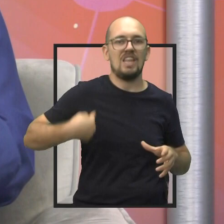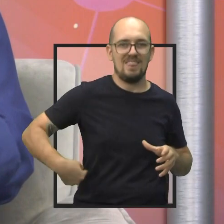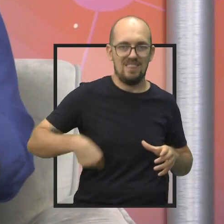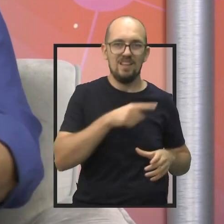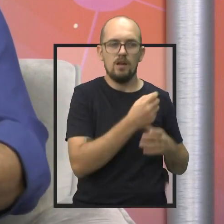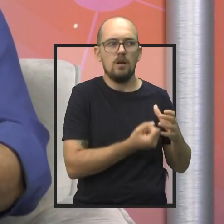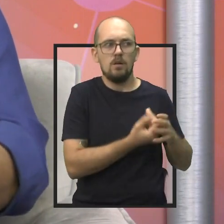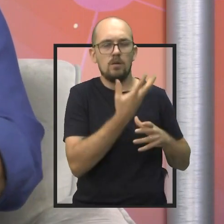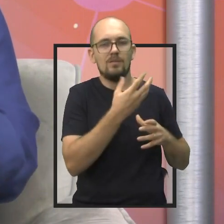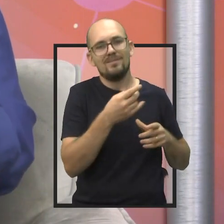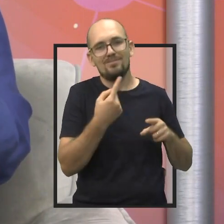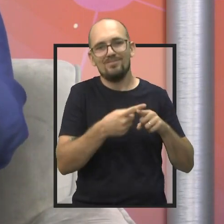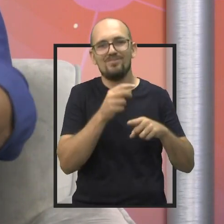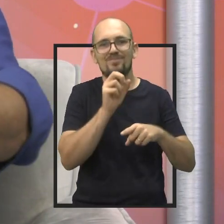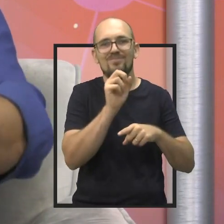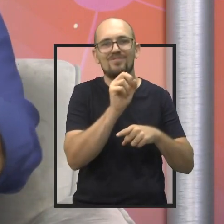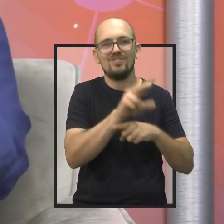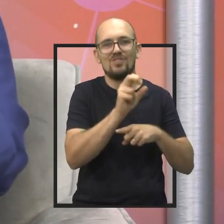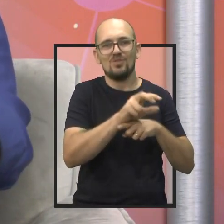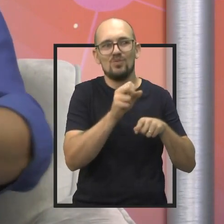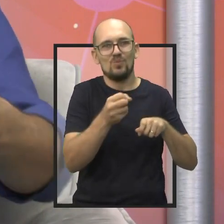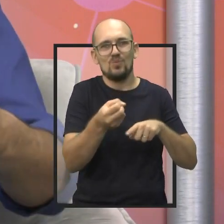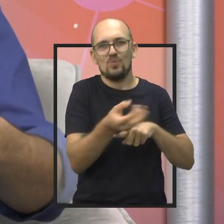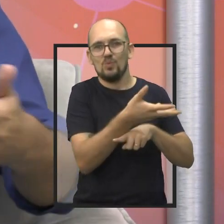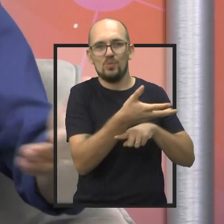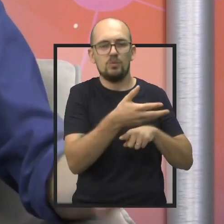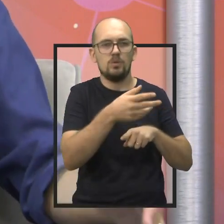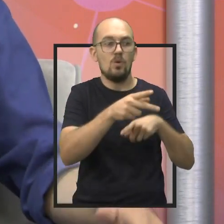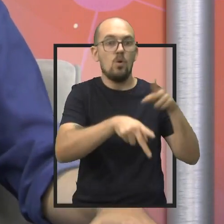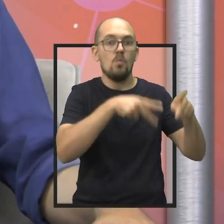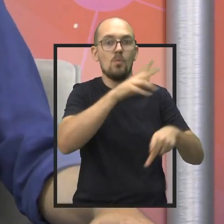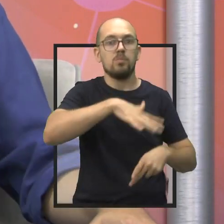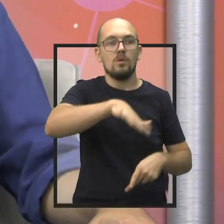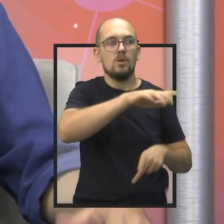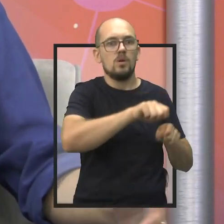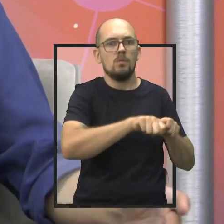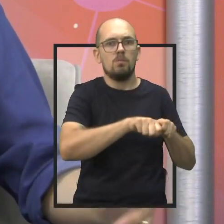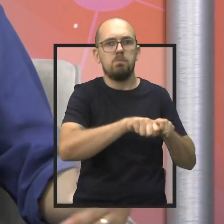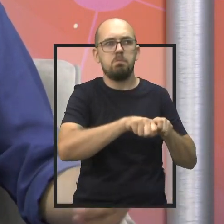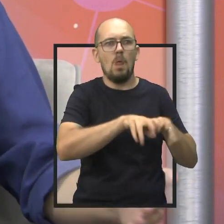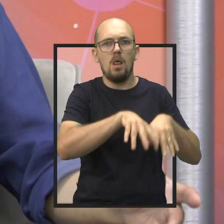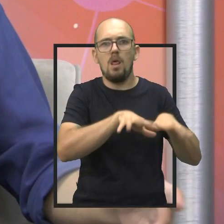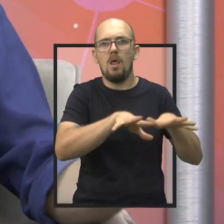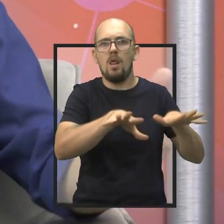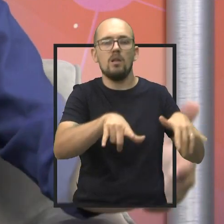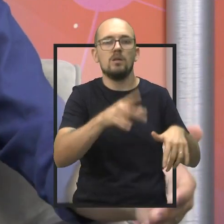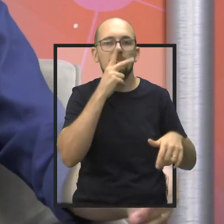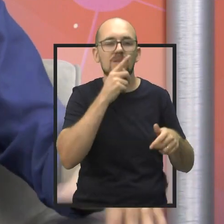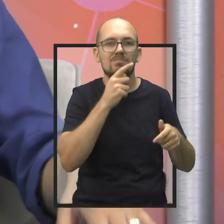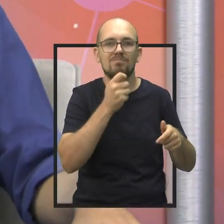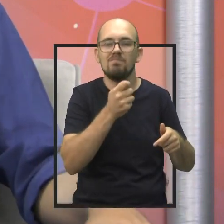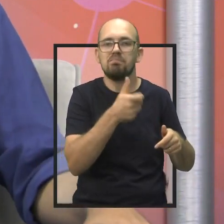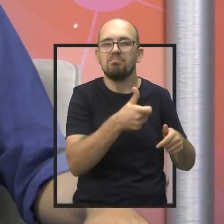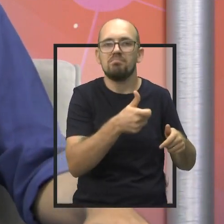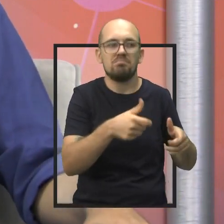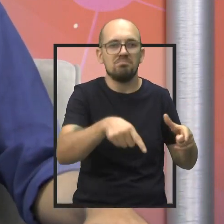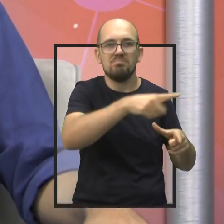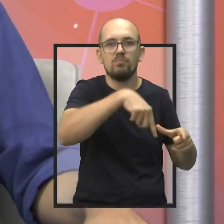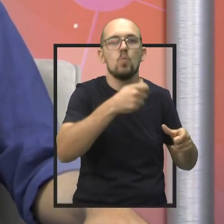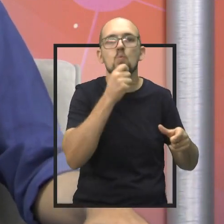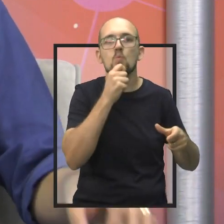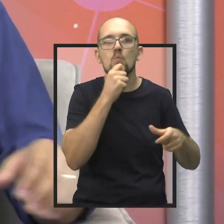você tem um vírus novo frente a uma população que é totalmente exposta, né, sem nenhuma imunidade para esse